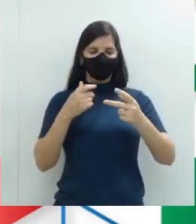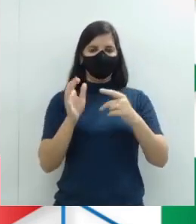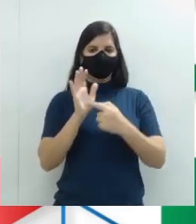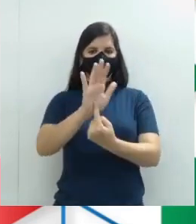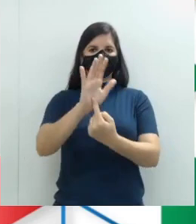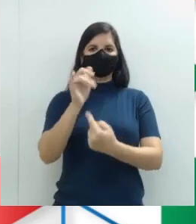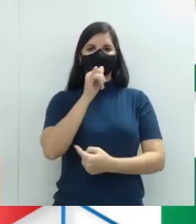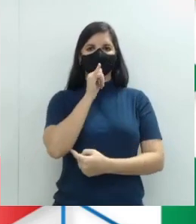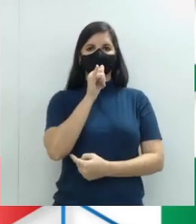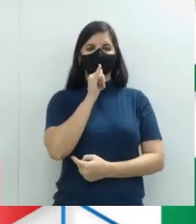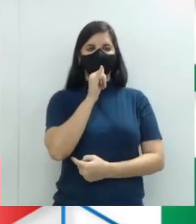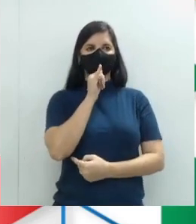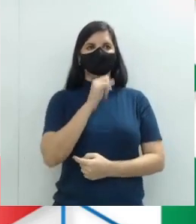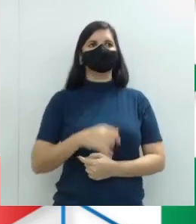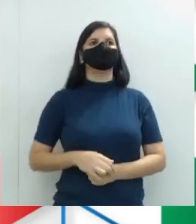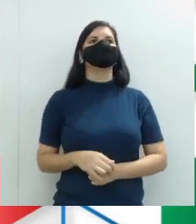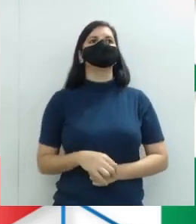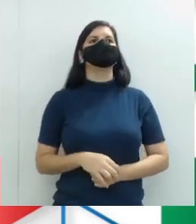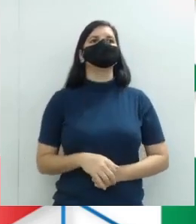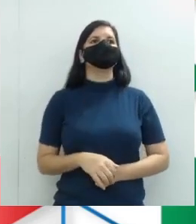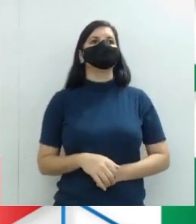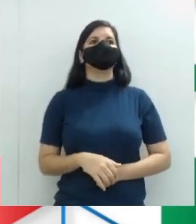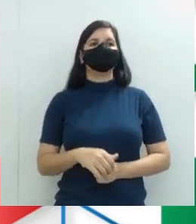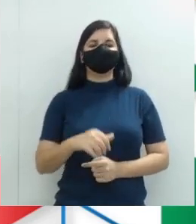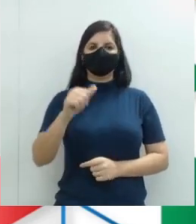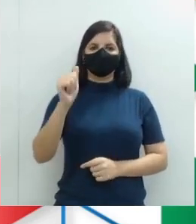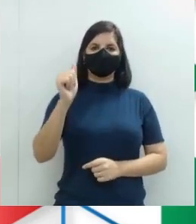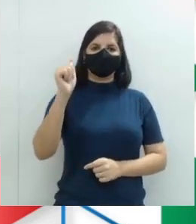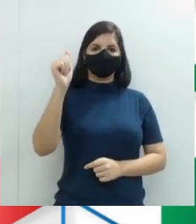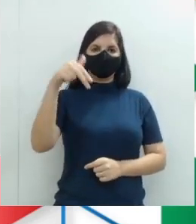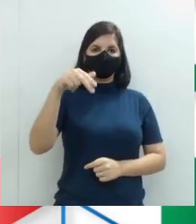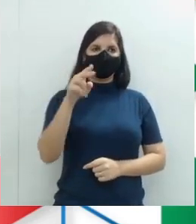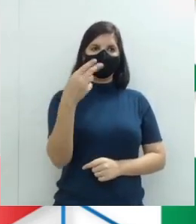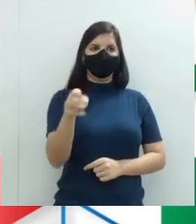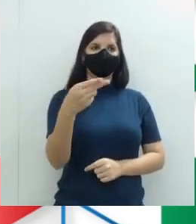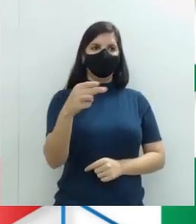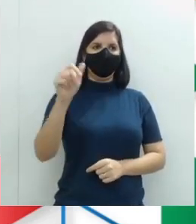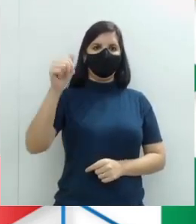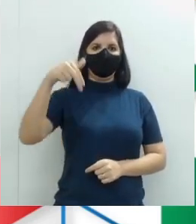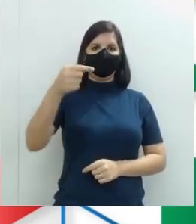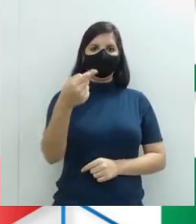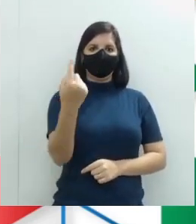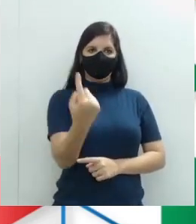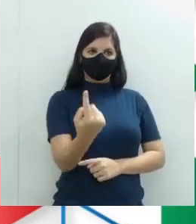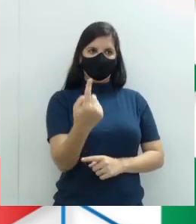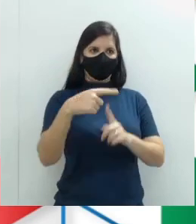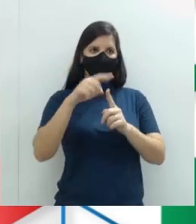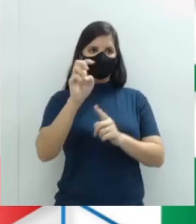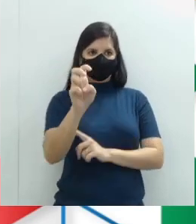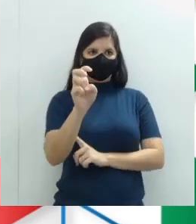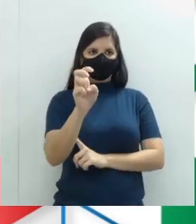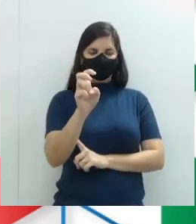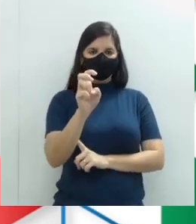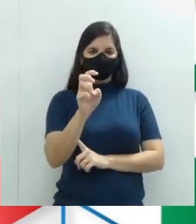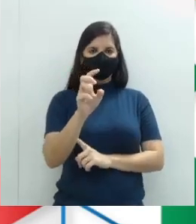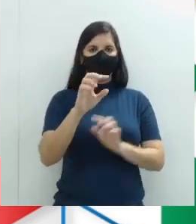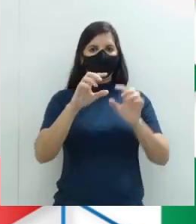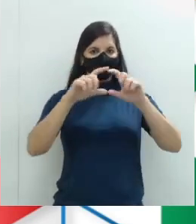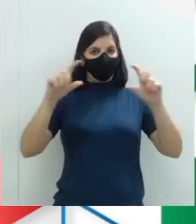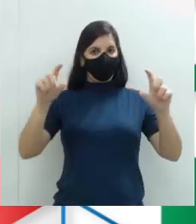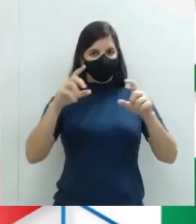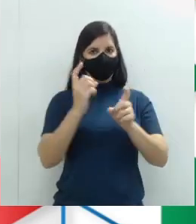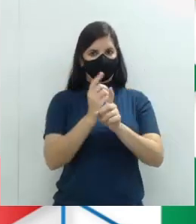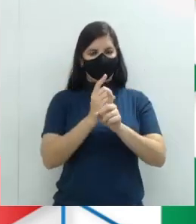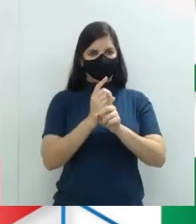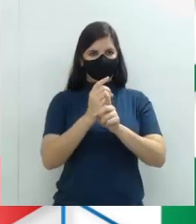vocês bem devagarinho. Segue comigo. Ó, tem um AN igual a N menos 1 mais 5. Isso é a fórmula de